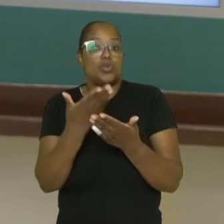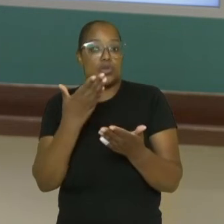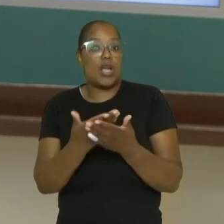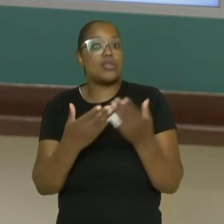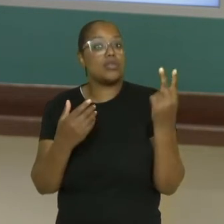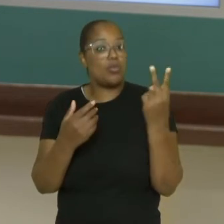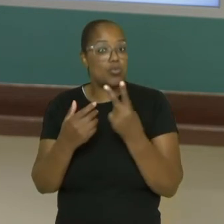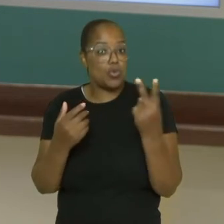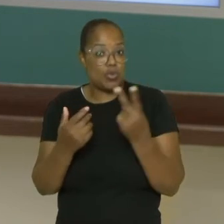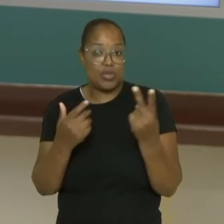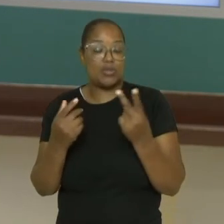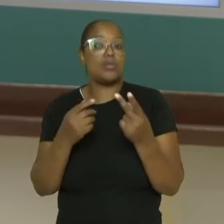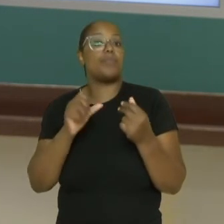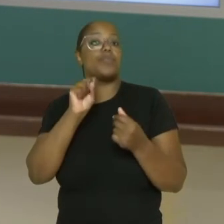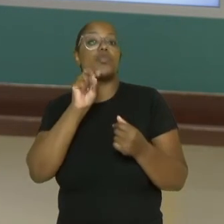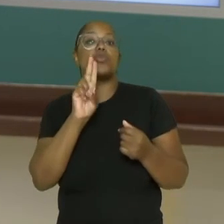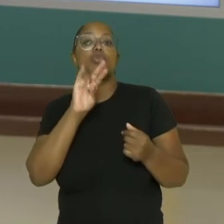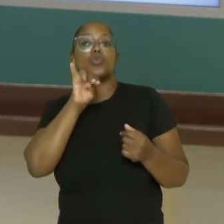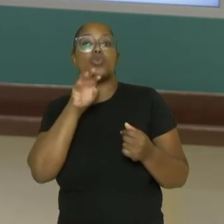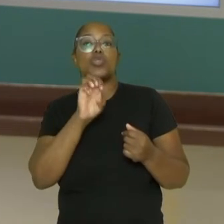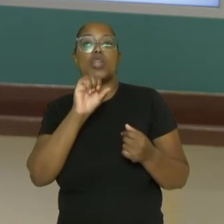sujeito composto, tá bom?